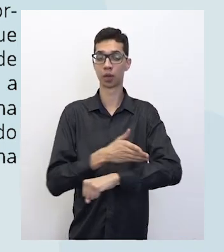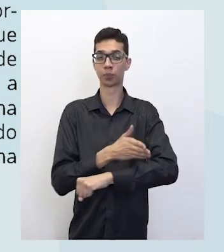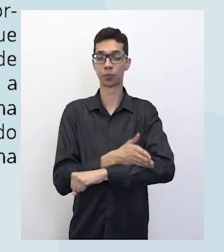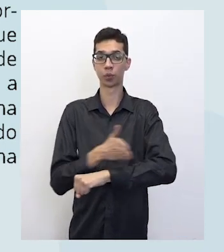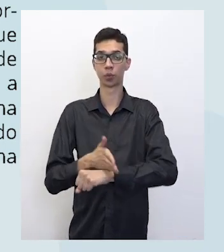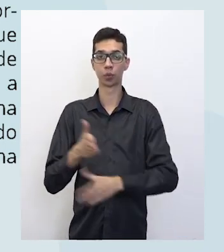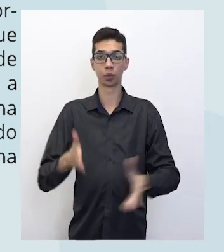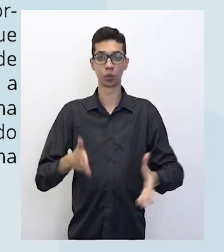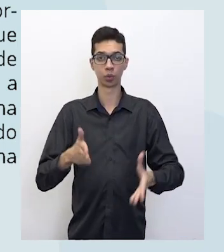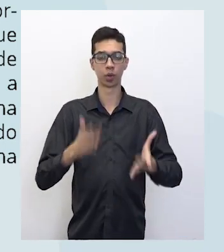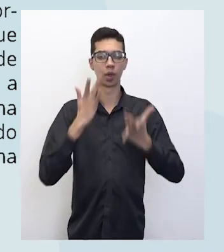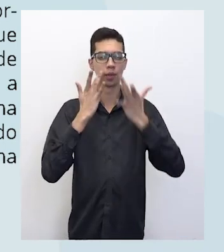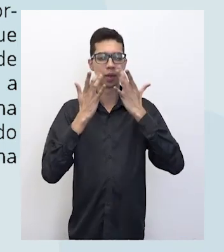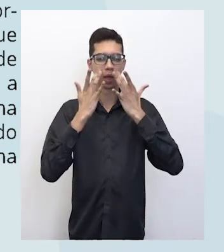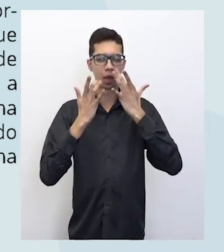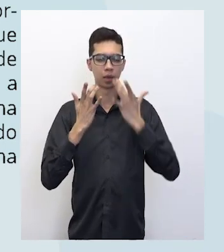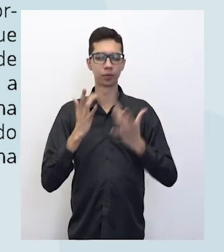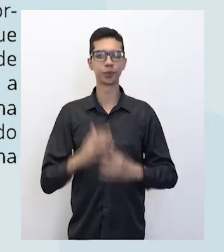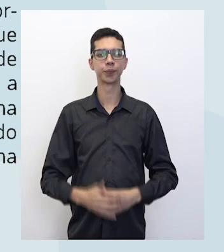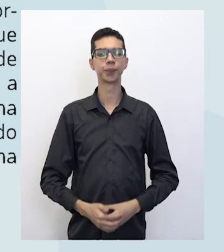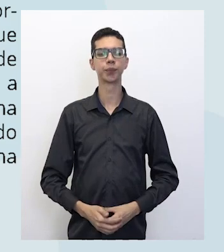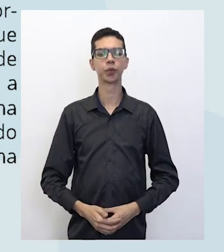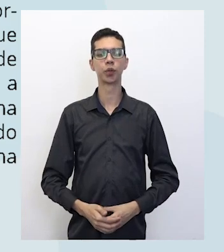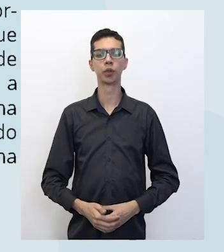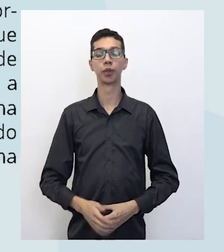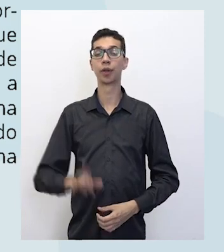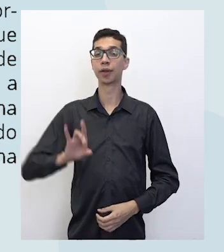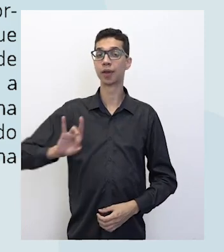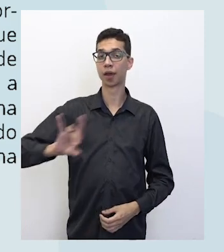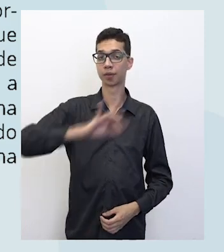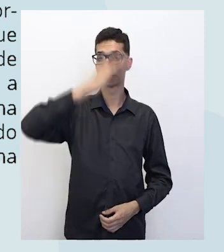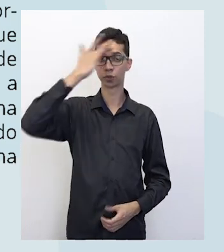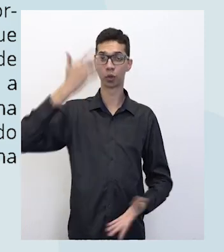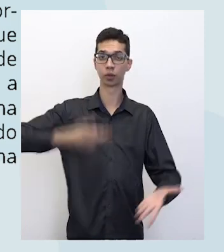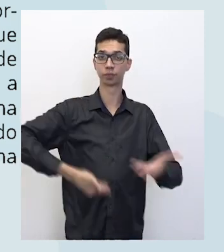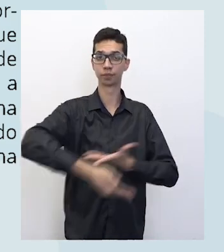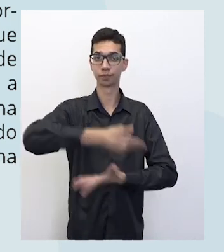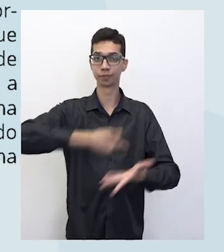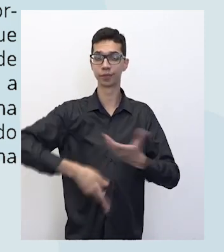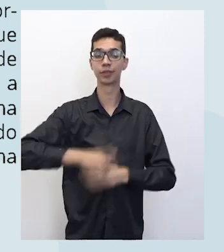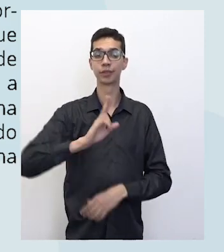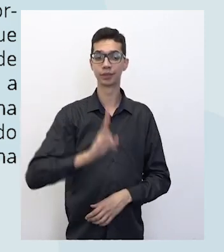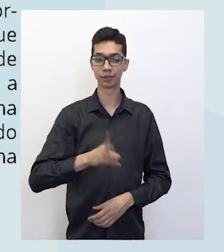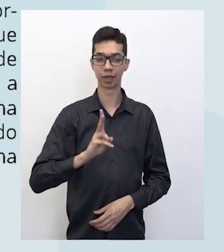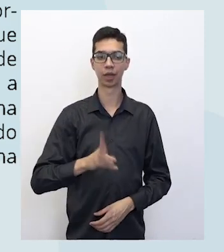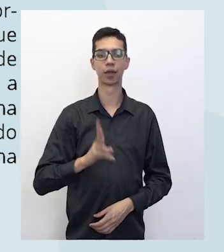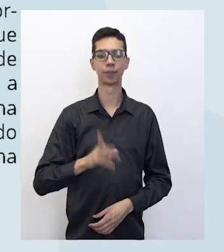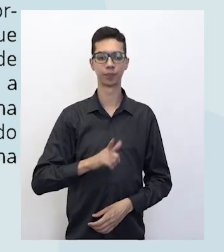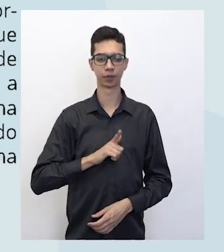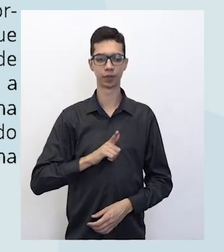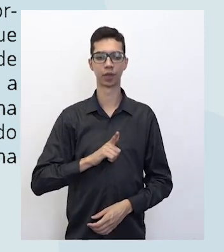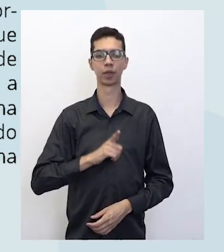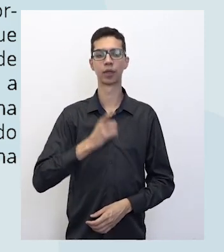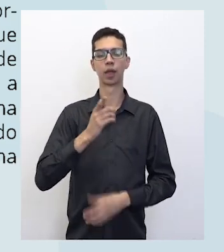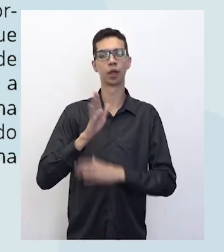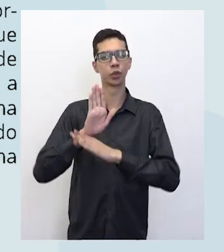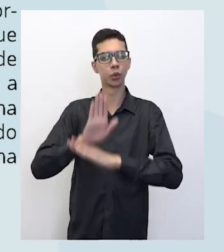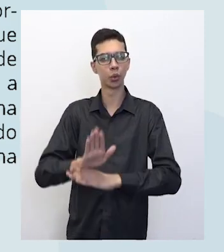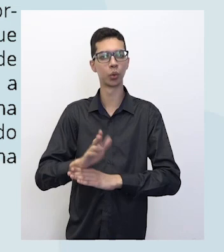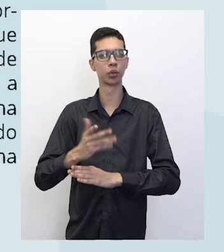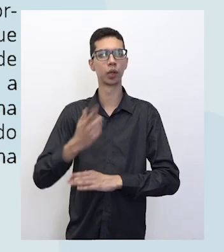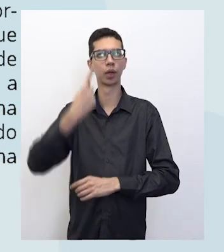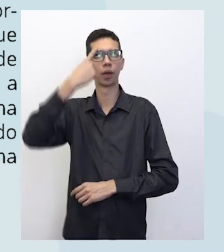da ação dramática de maneira colaborativa, ou seja, cada pessoa vai inserindo ali cacos, textos da sua fala de maneira até mesmo